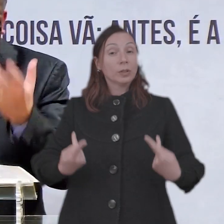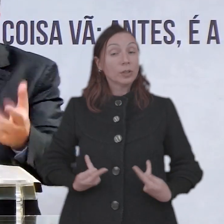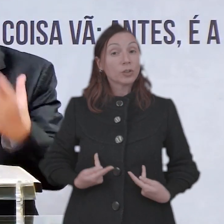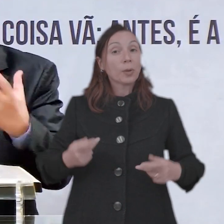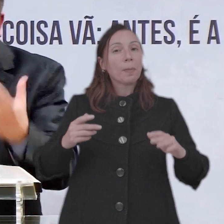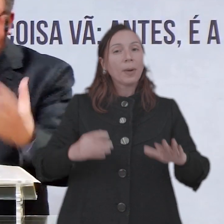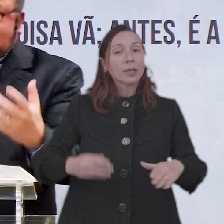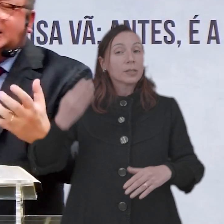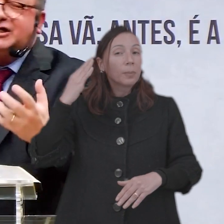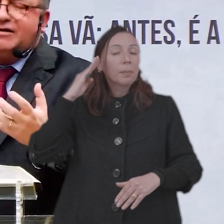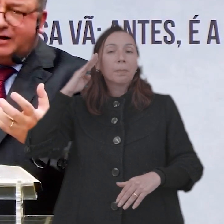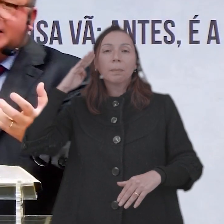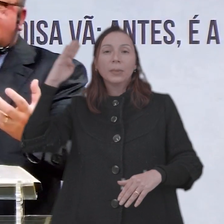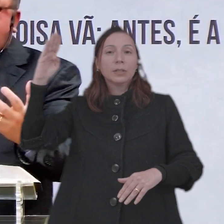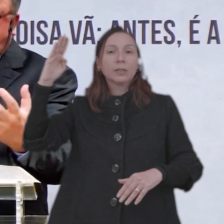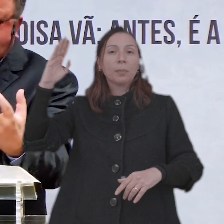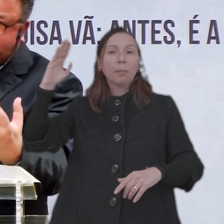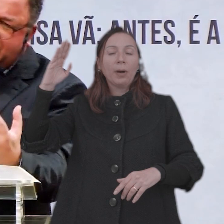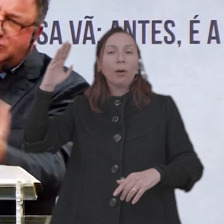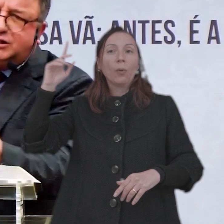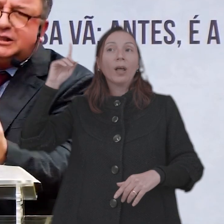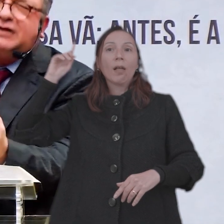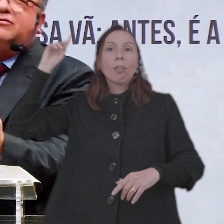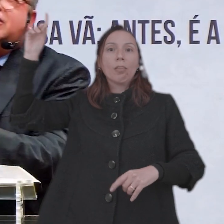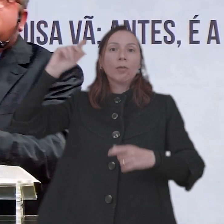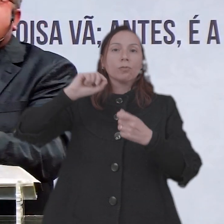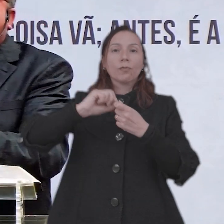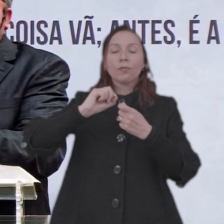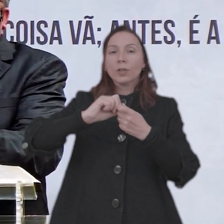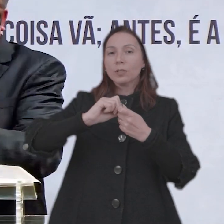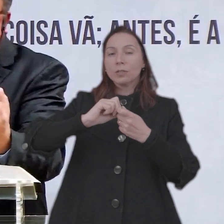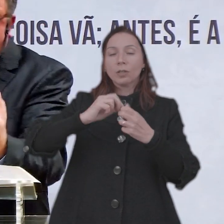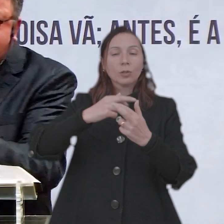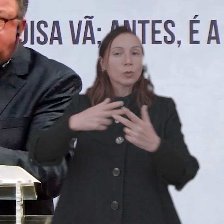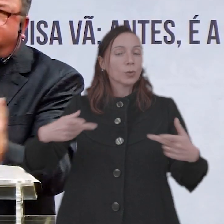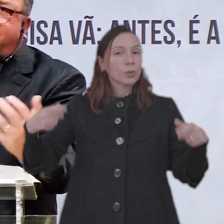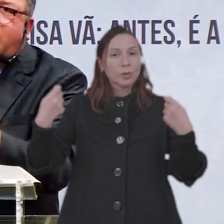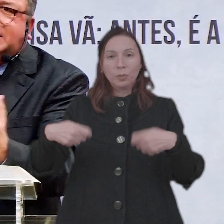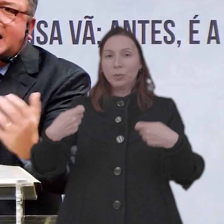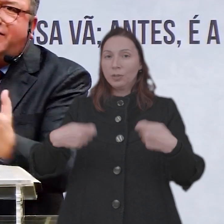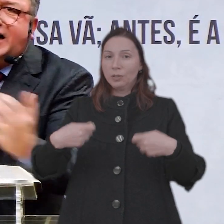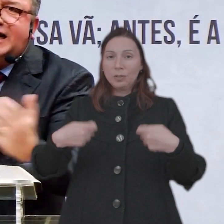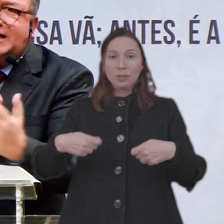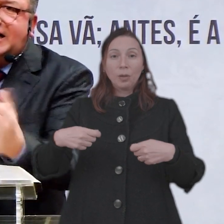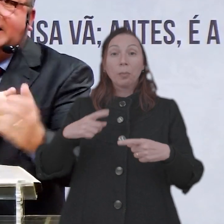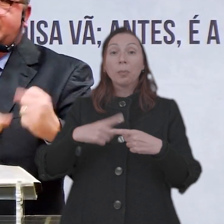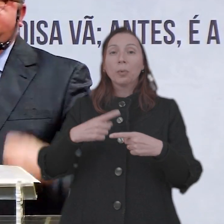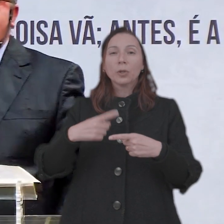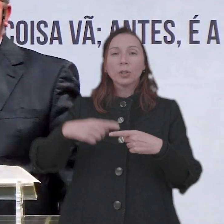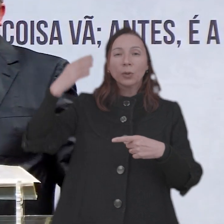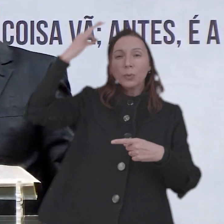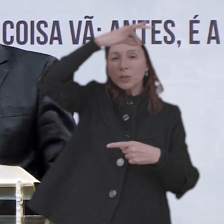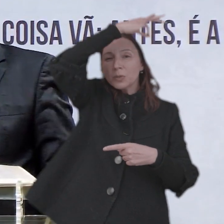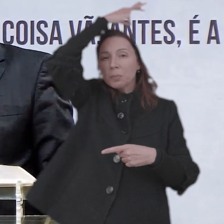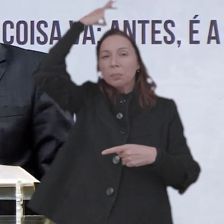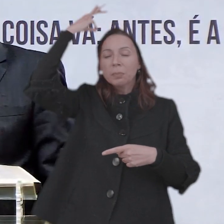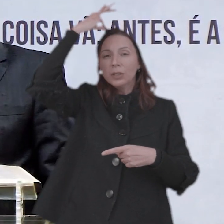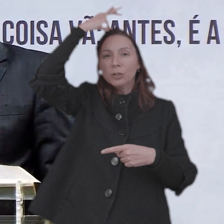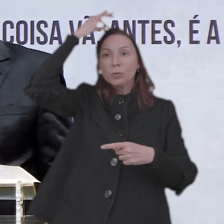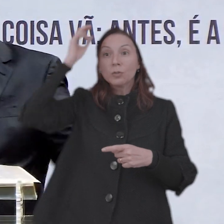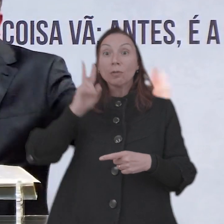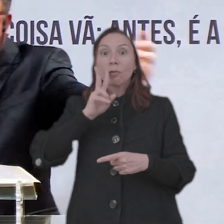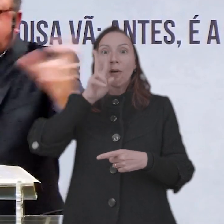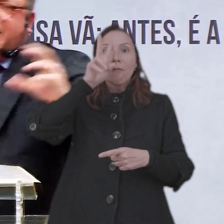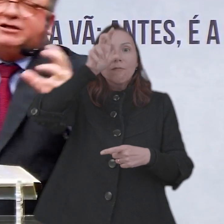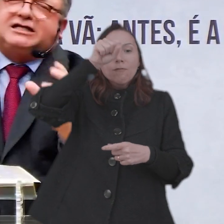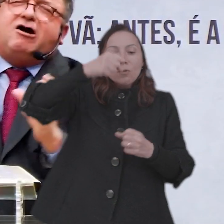O crente toma a iniciativa e o Espírito Santo transmite força na fraqueza dele.